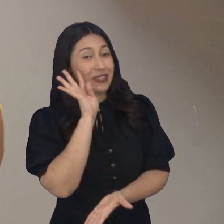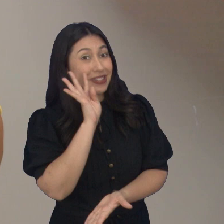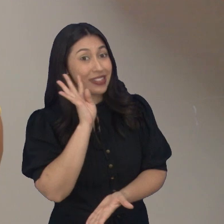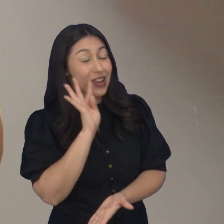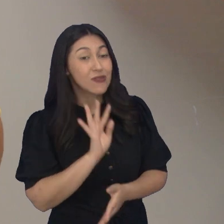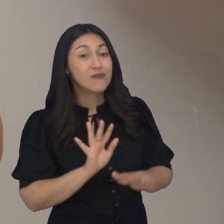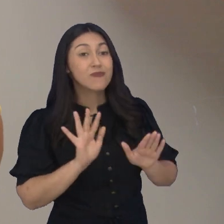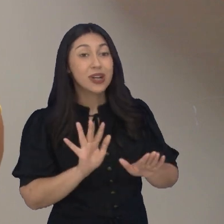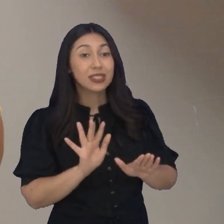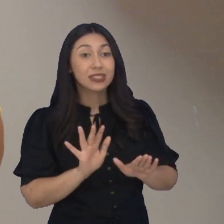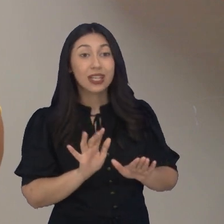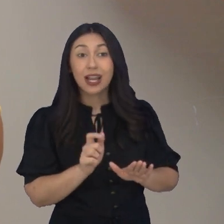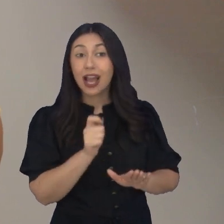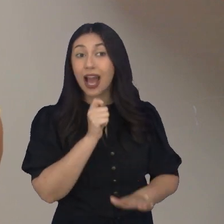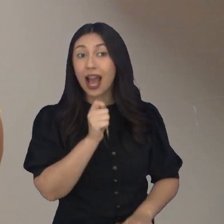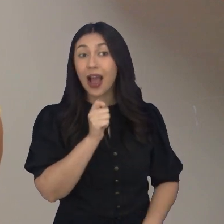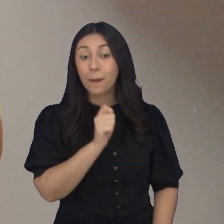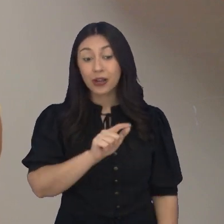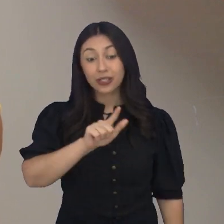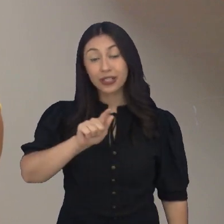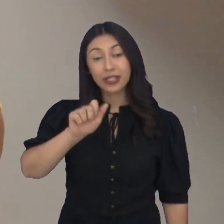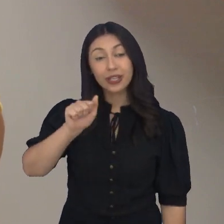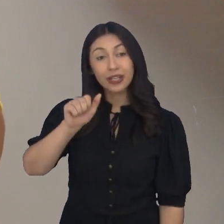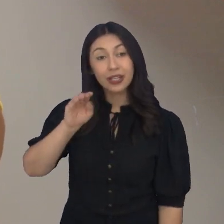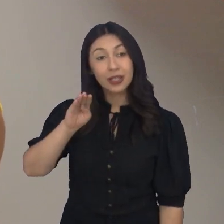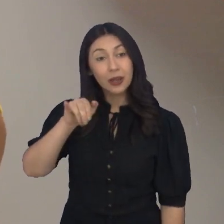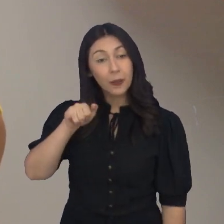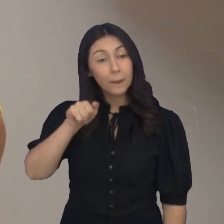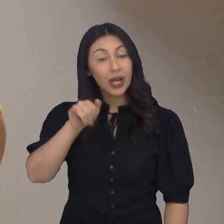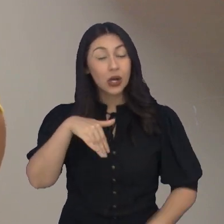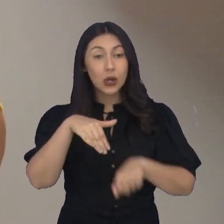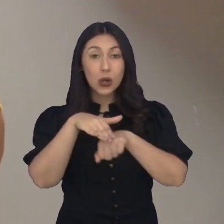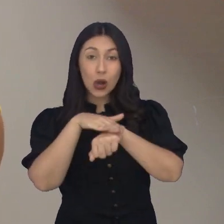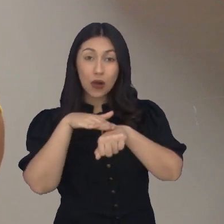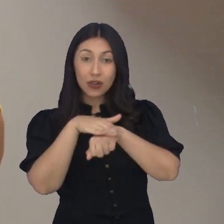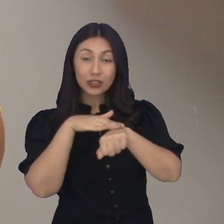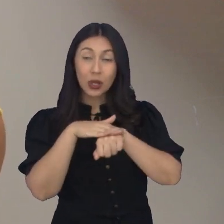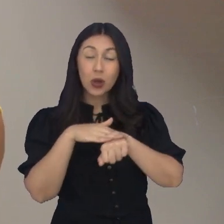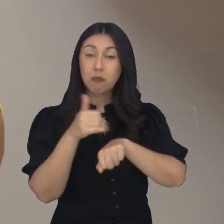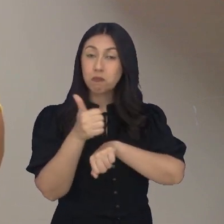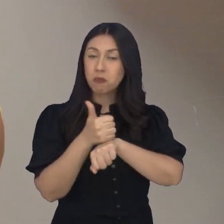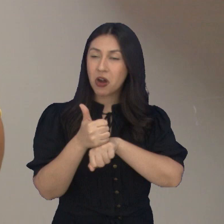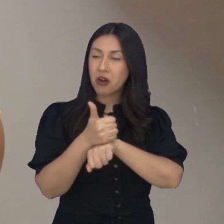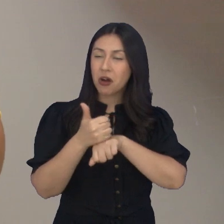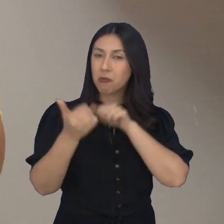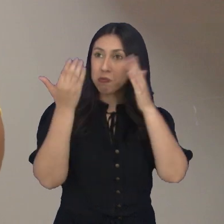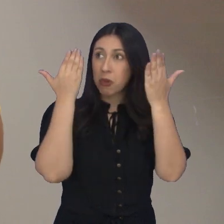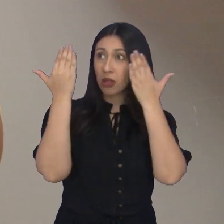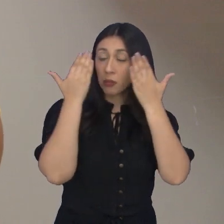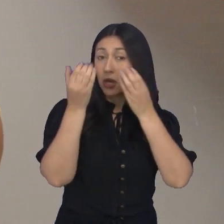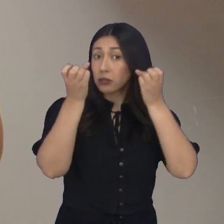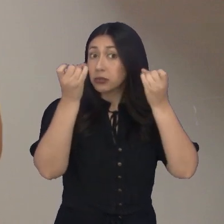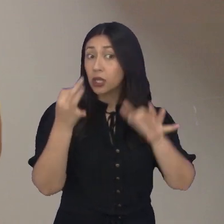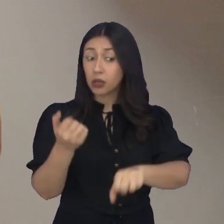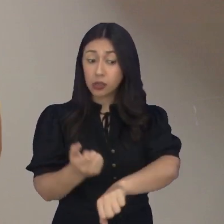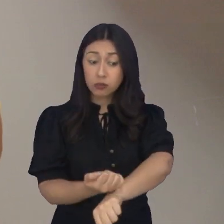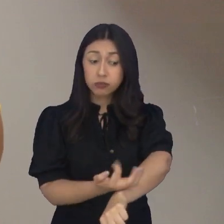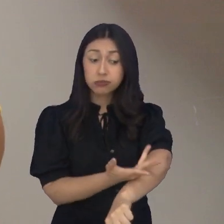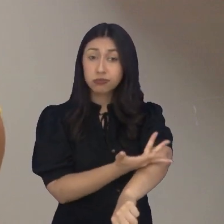a repórter Gabi Malaguti foi conversar com uma psicóloga sobre como as emoções